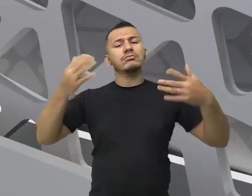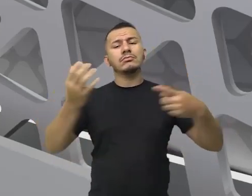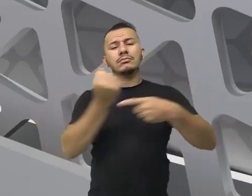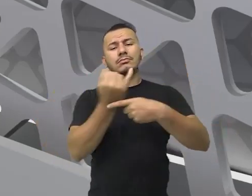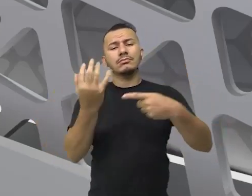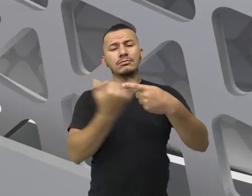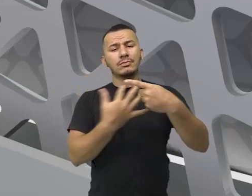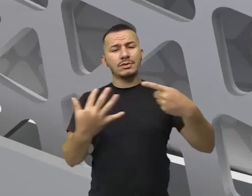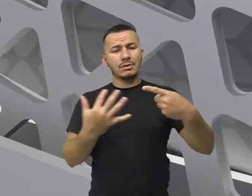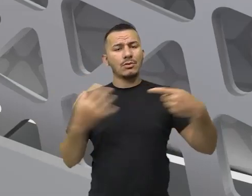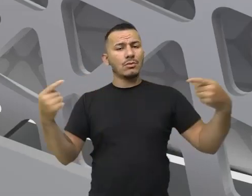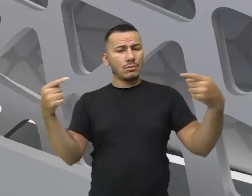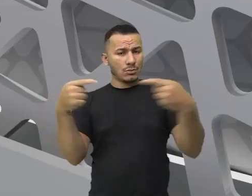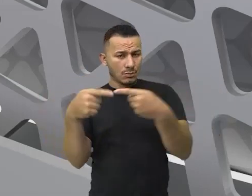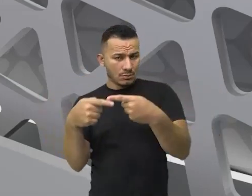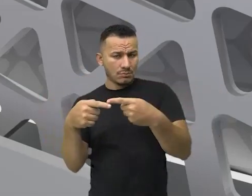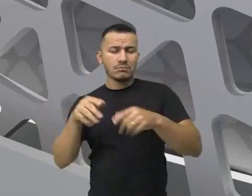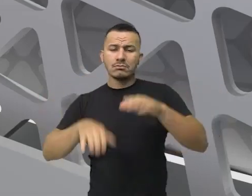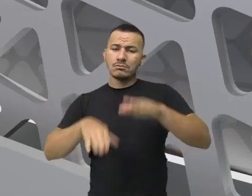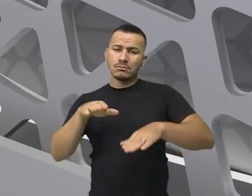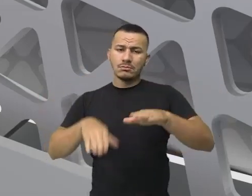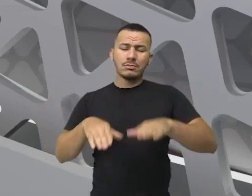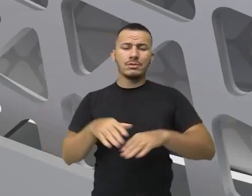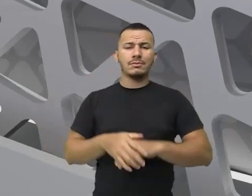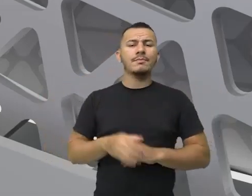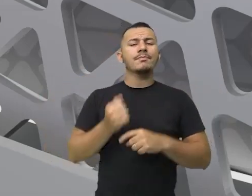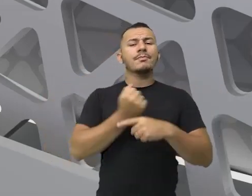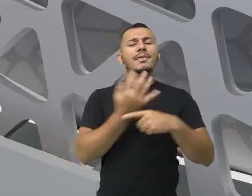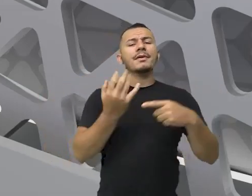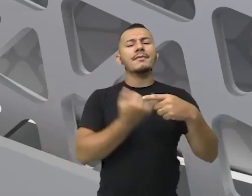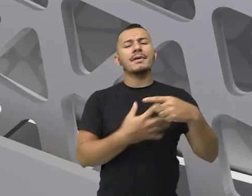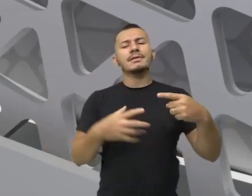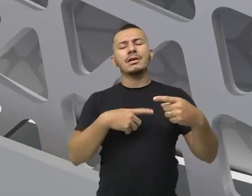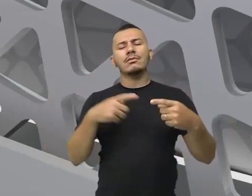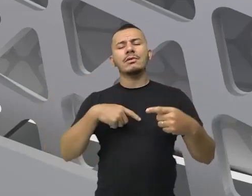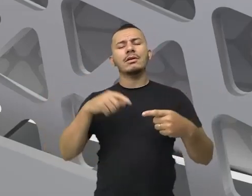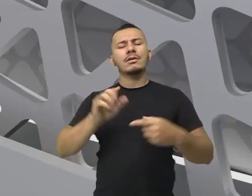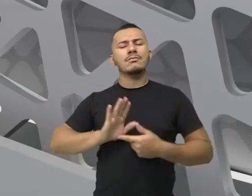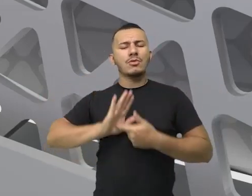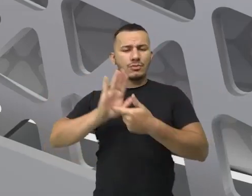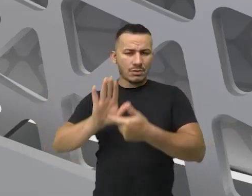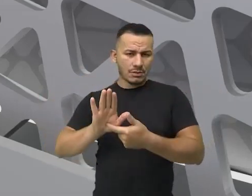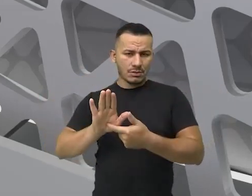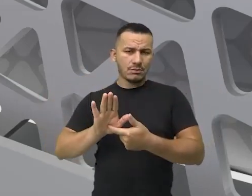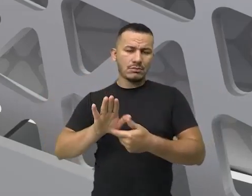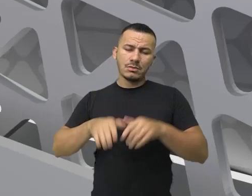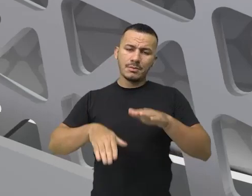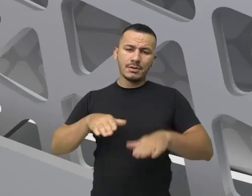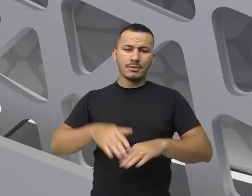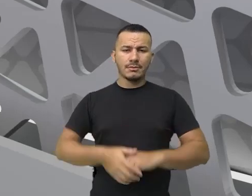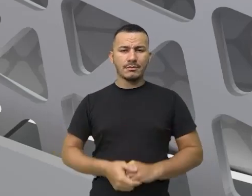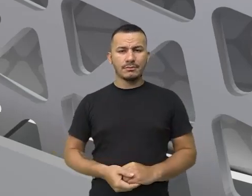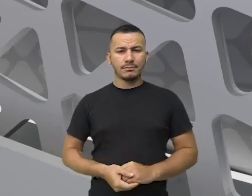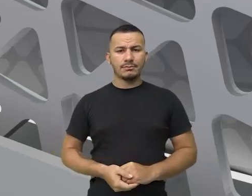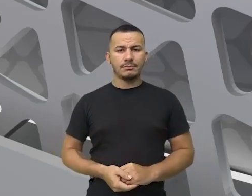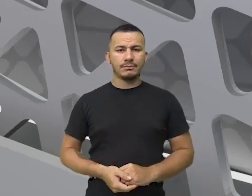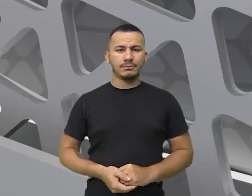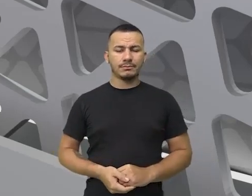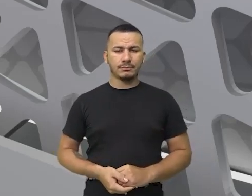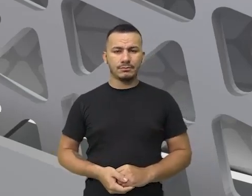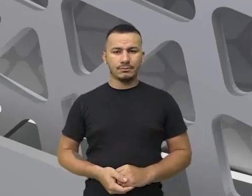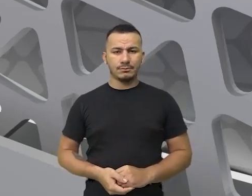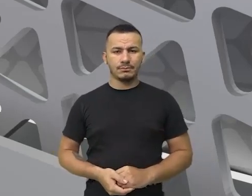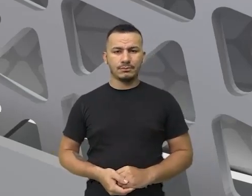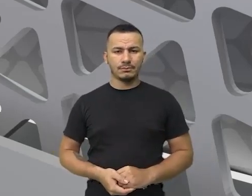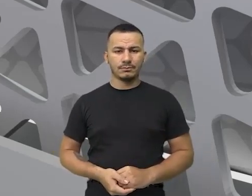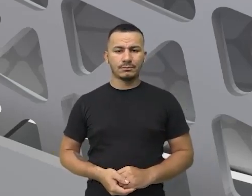fração está inserida, né? Esse contexto onde essa fração está representando, tá legal? E aí, pessoal, a gente vai